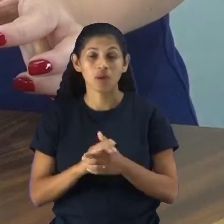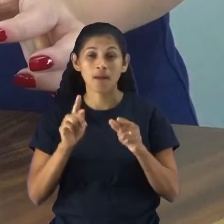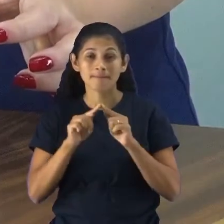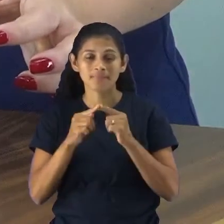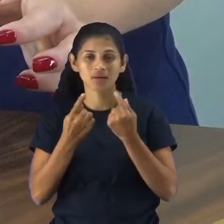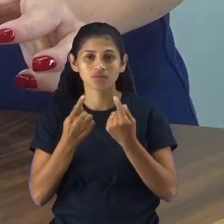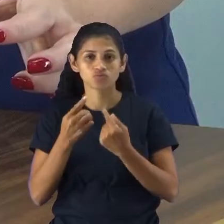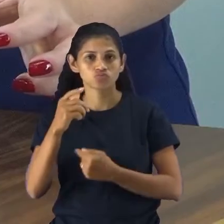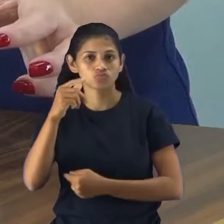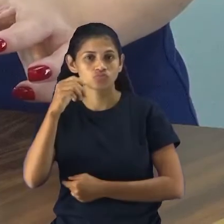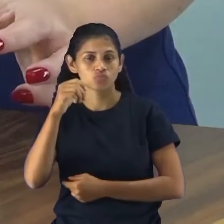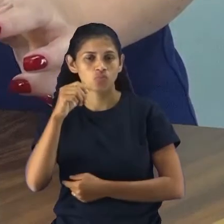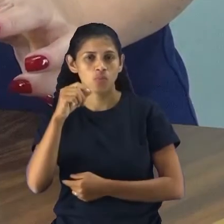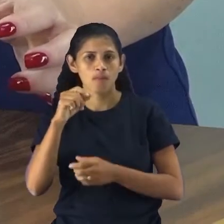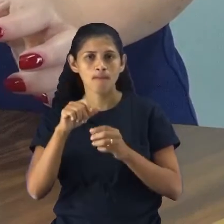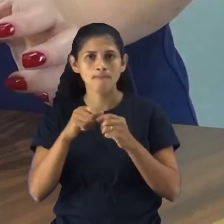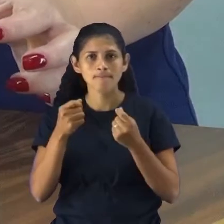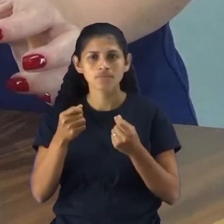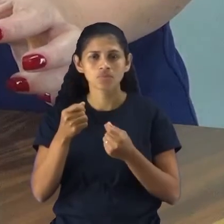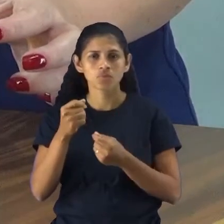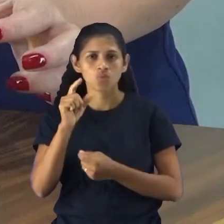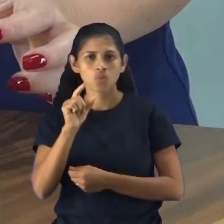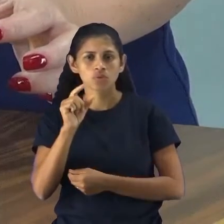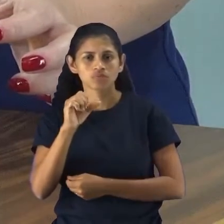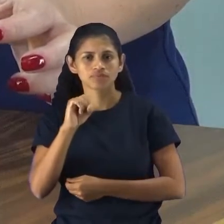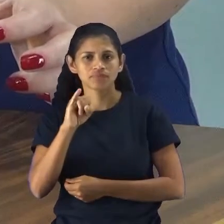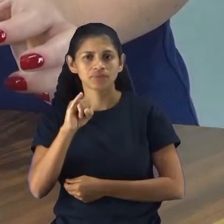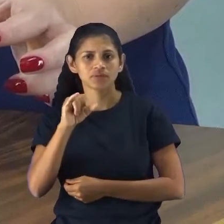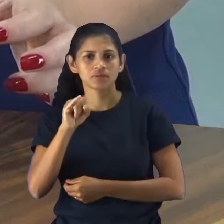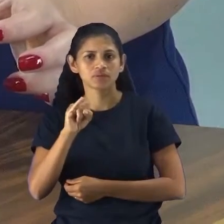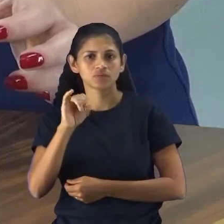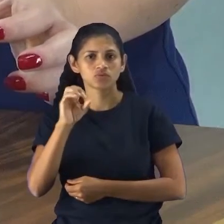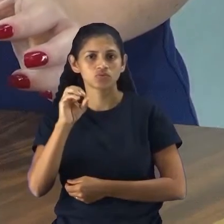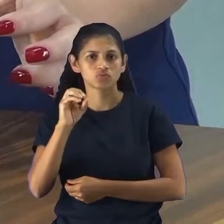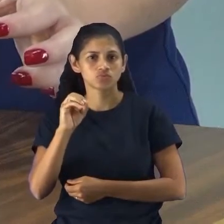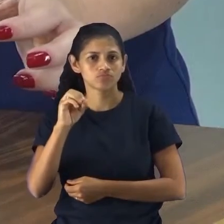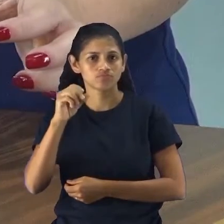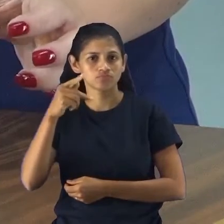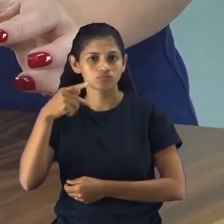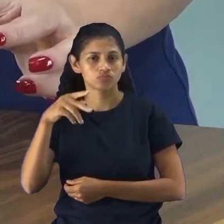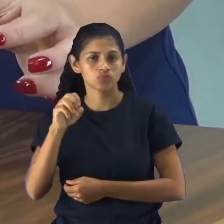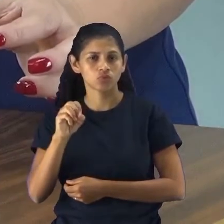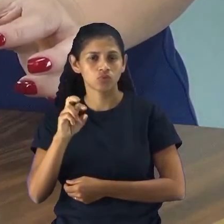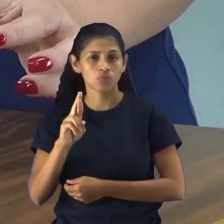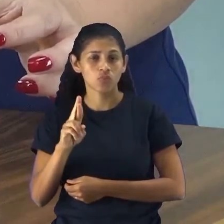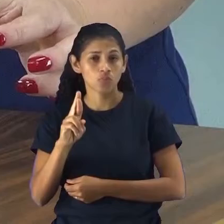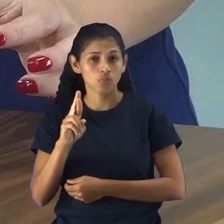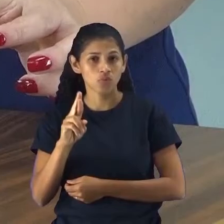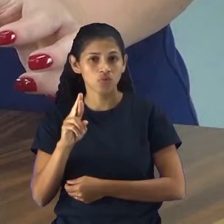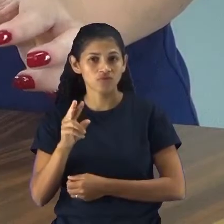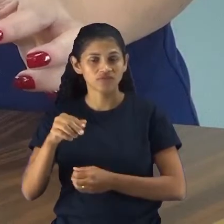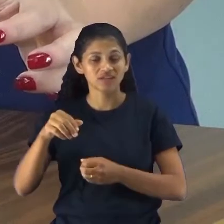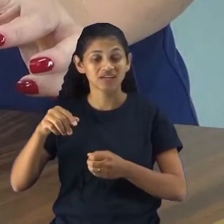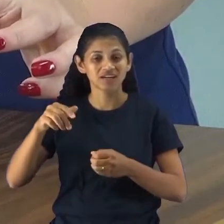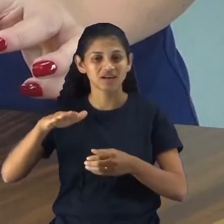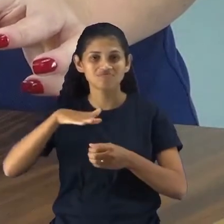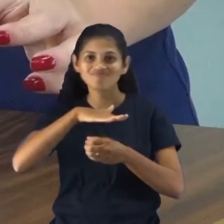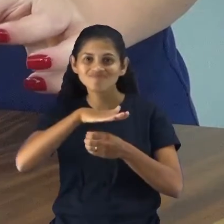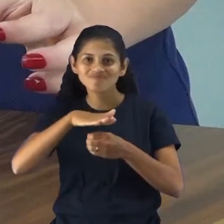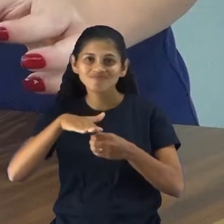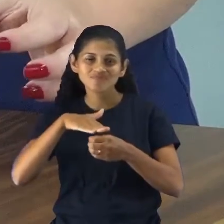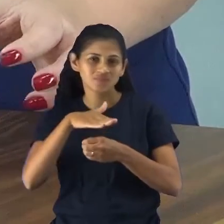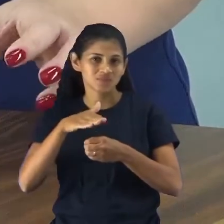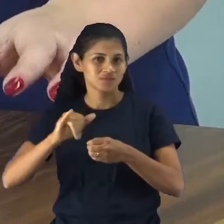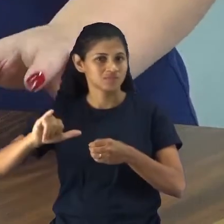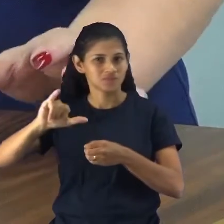cima, ele ia ficar sob o óleo, porque a densidade dele é muito menor, bem menor,